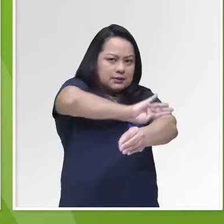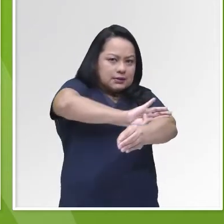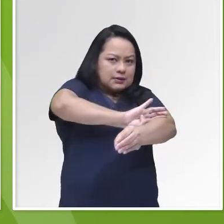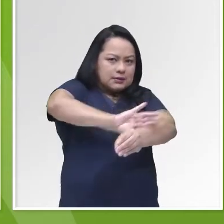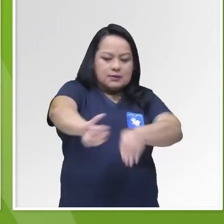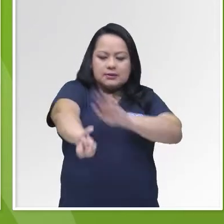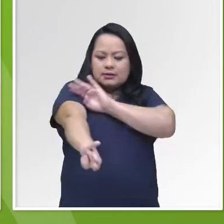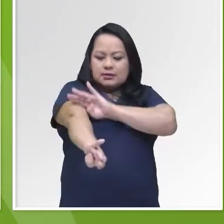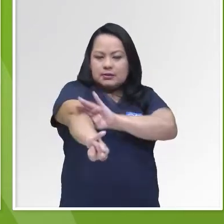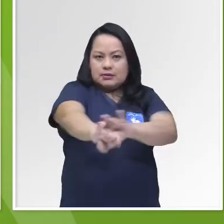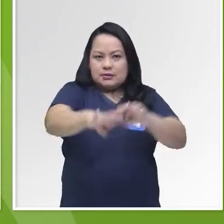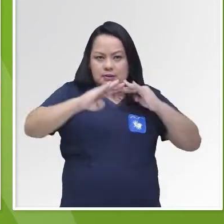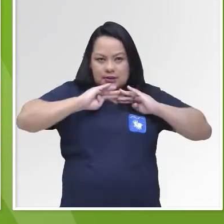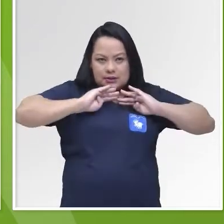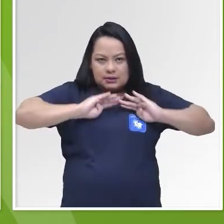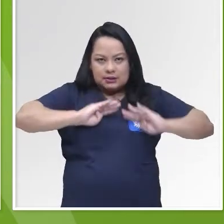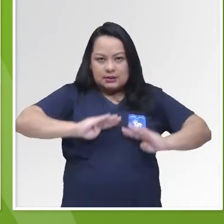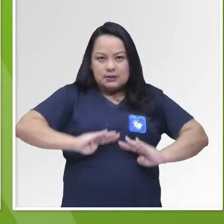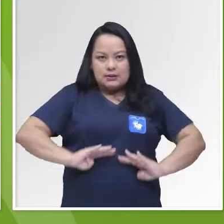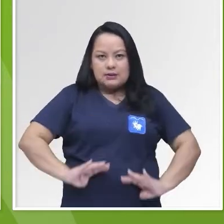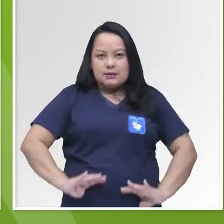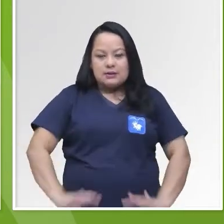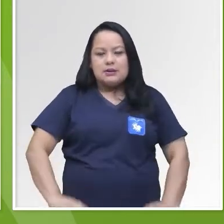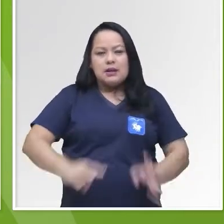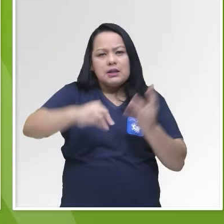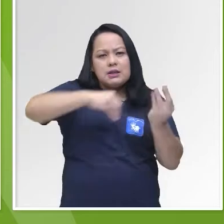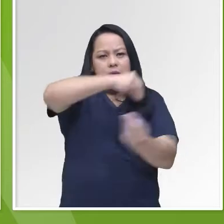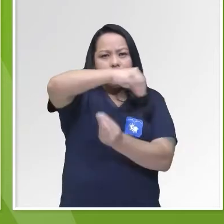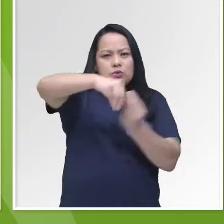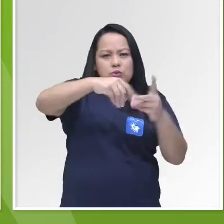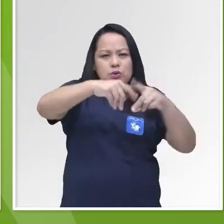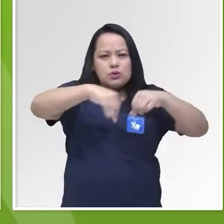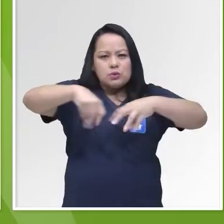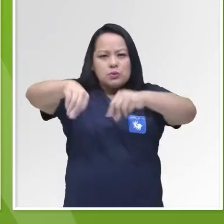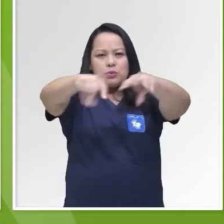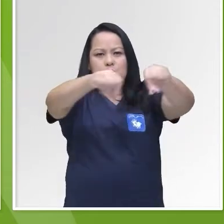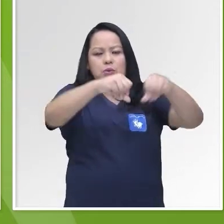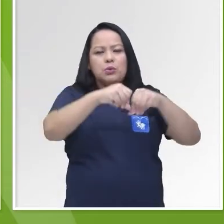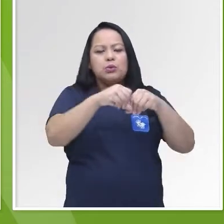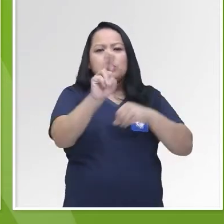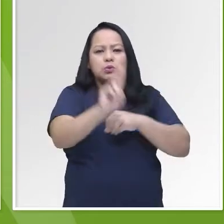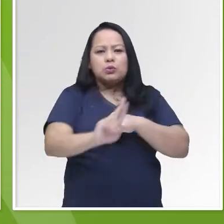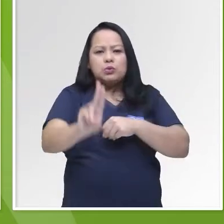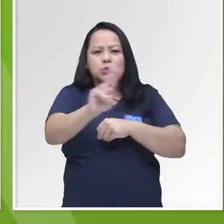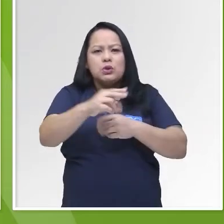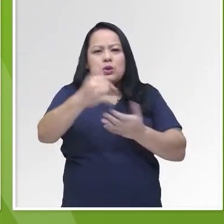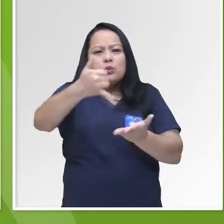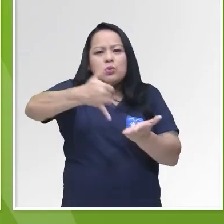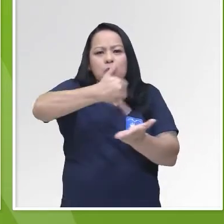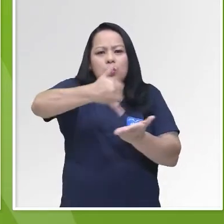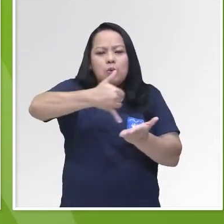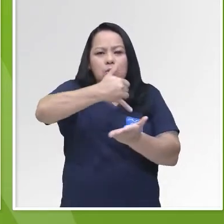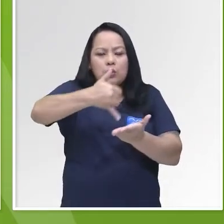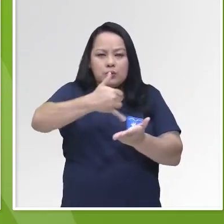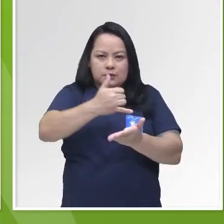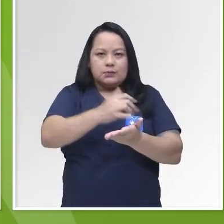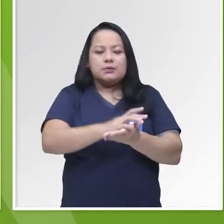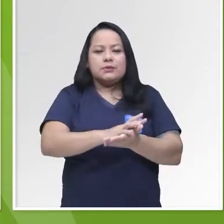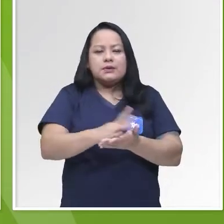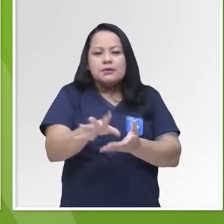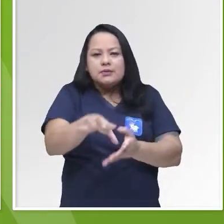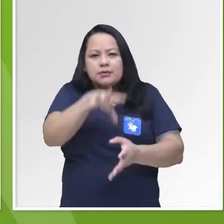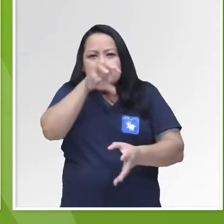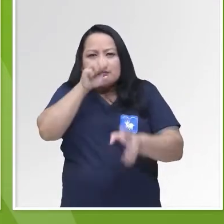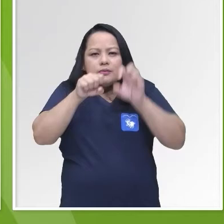eles retiravam essa mistura de sais com bálsamo ou óleos essenciais.